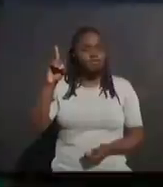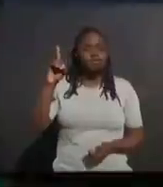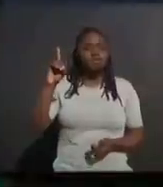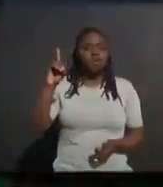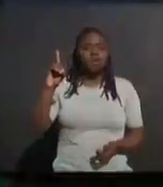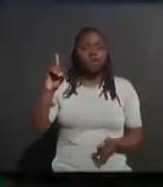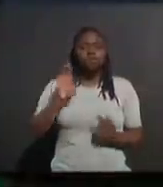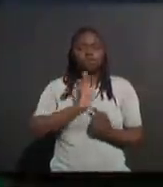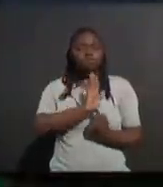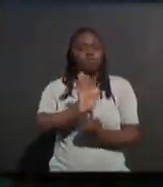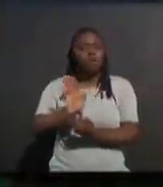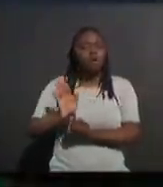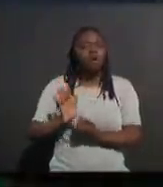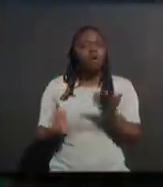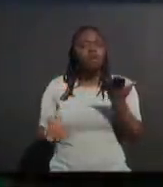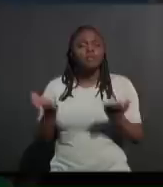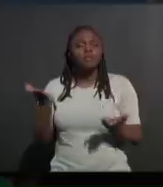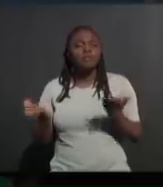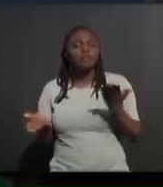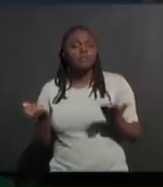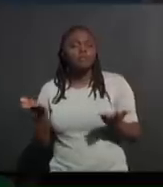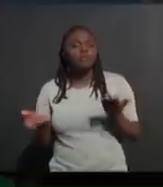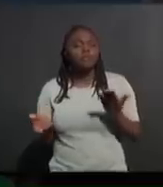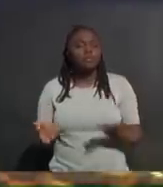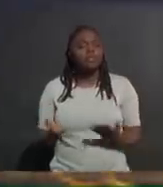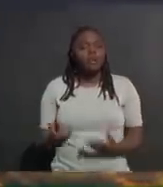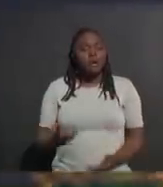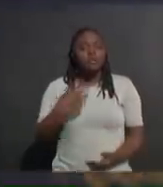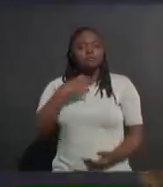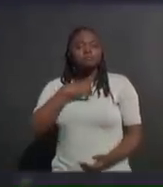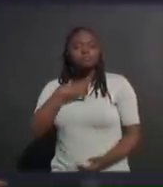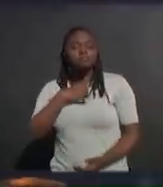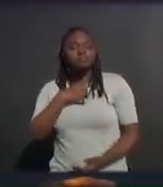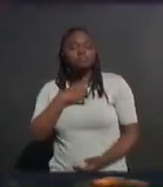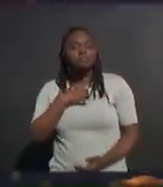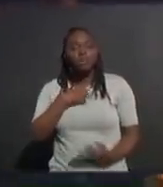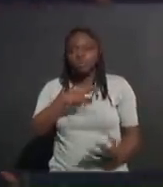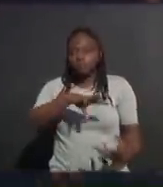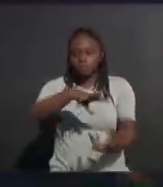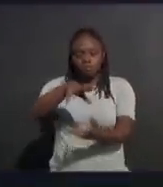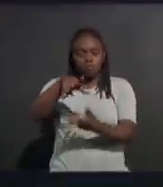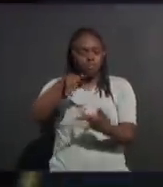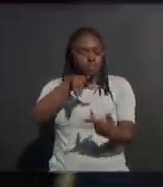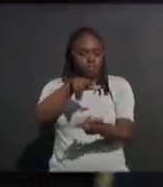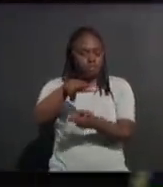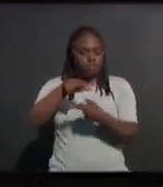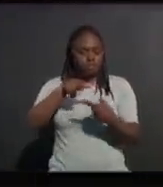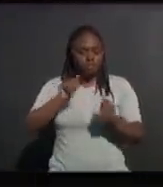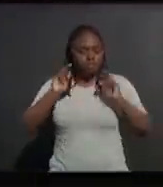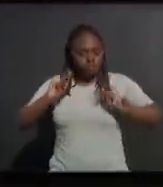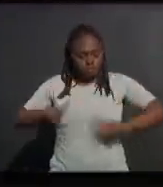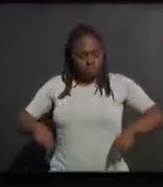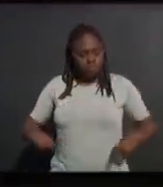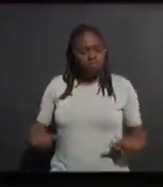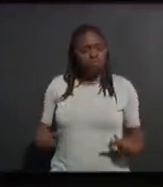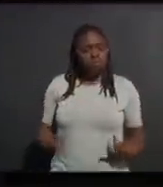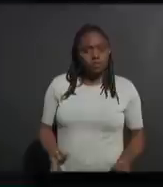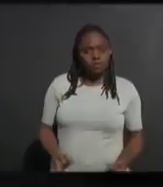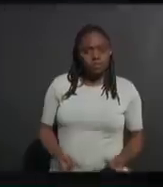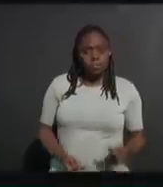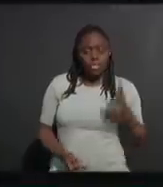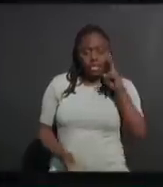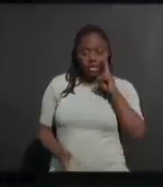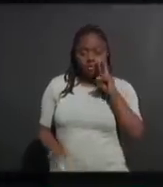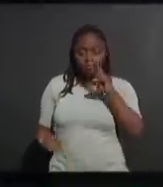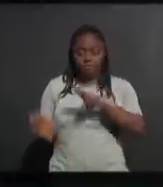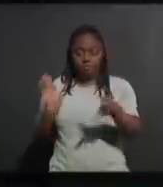o que dá equilíbrio, harmonia, sensatez para o universo, para o ser humano. Se você observar as